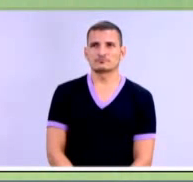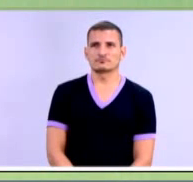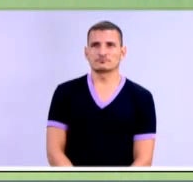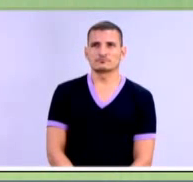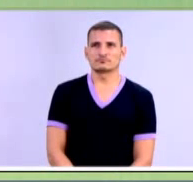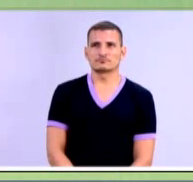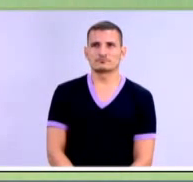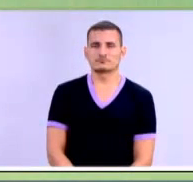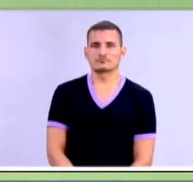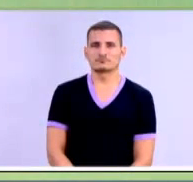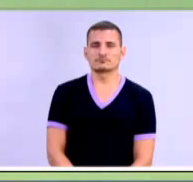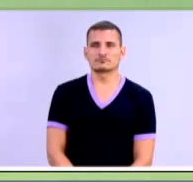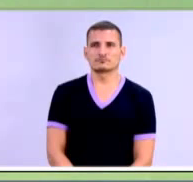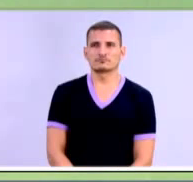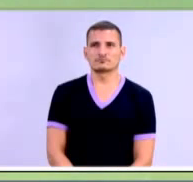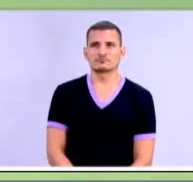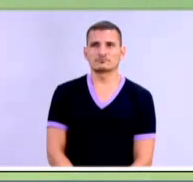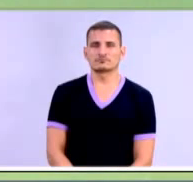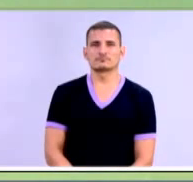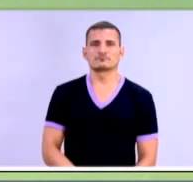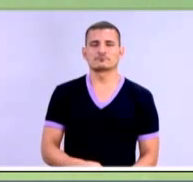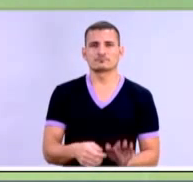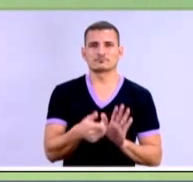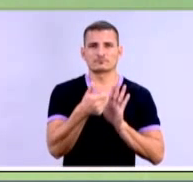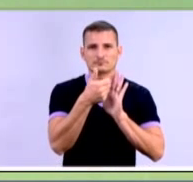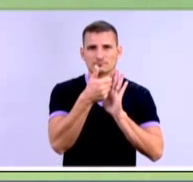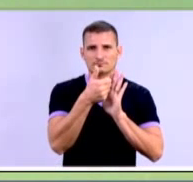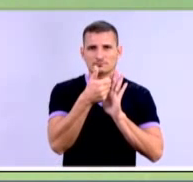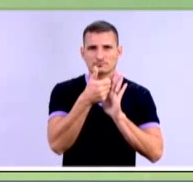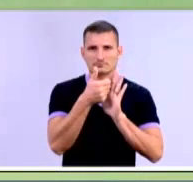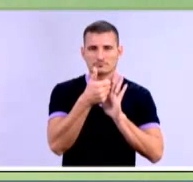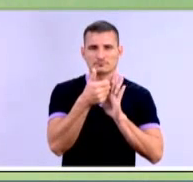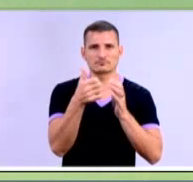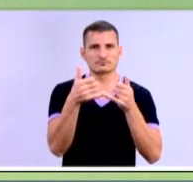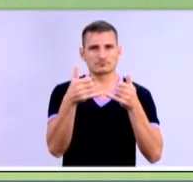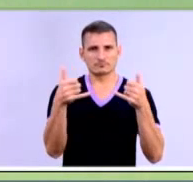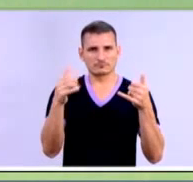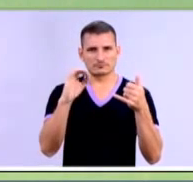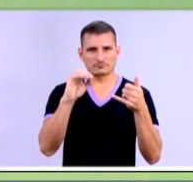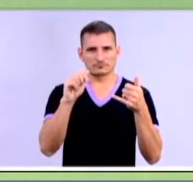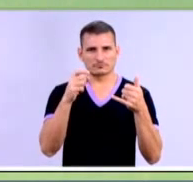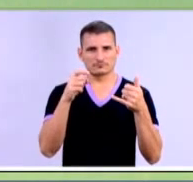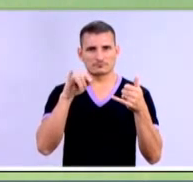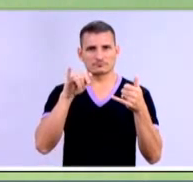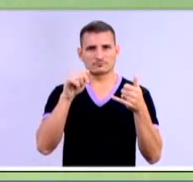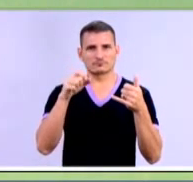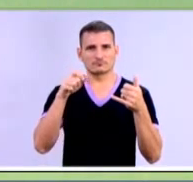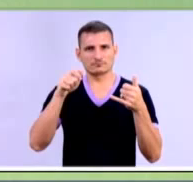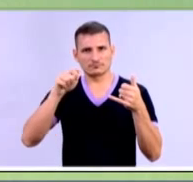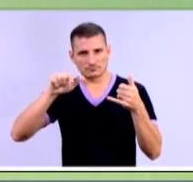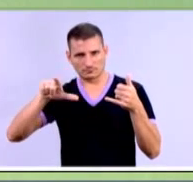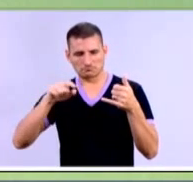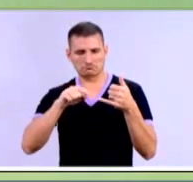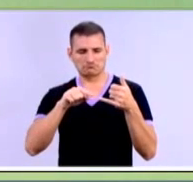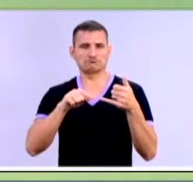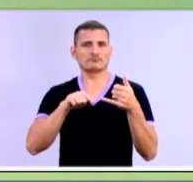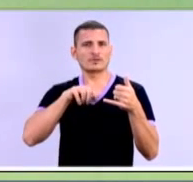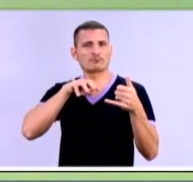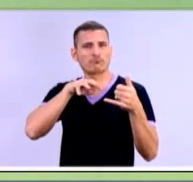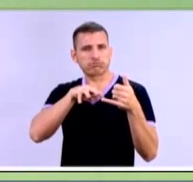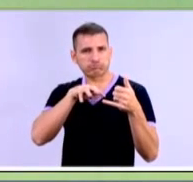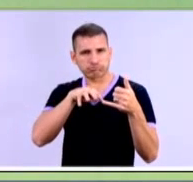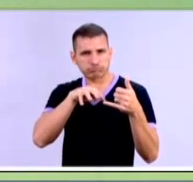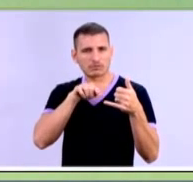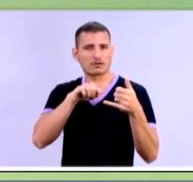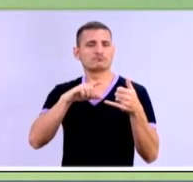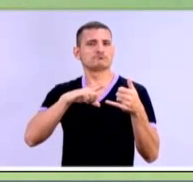Bom, primeiro, a questão 1. Os cabos coaxiais têm grande imunidade a ruídos. Isso é verdade. E por isso